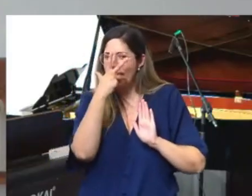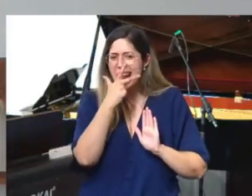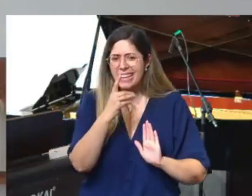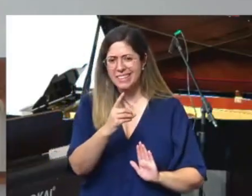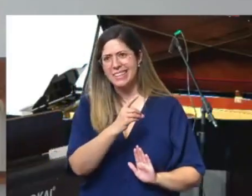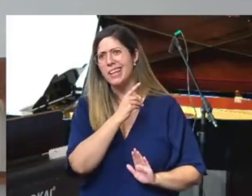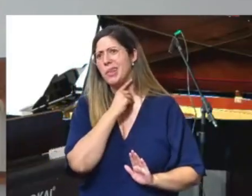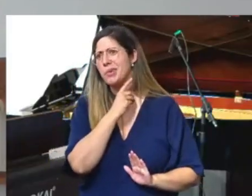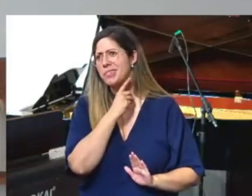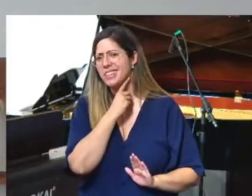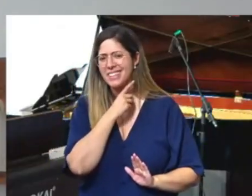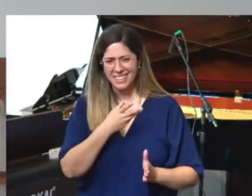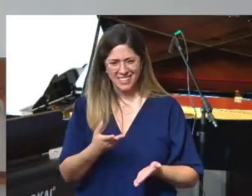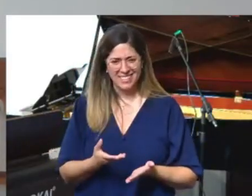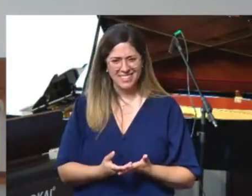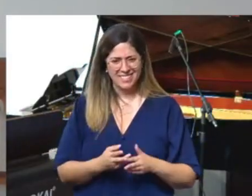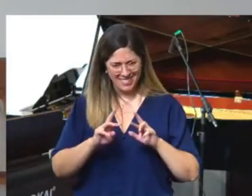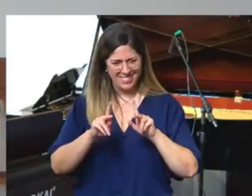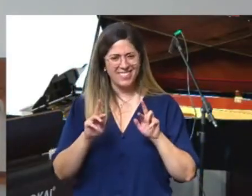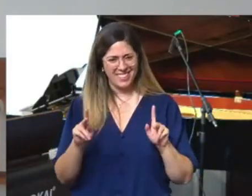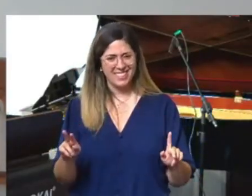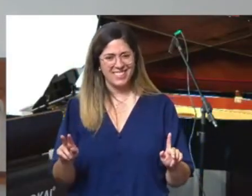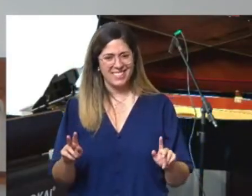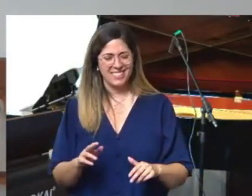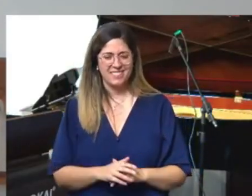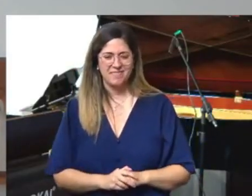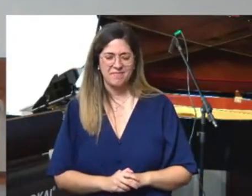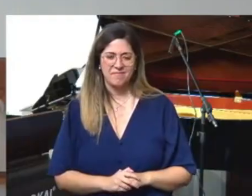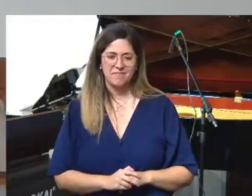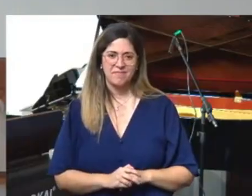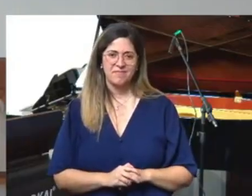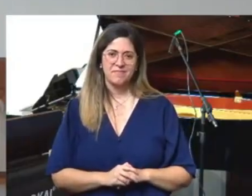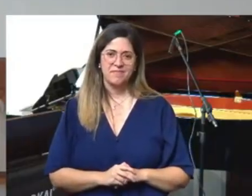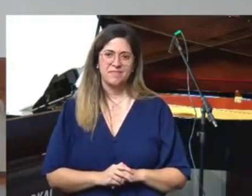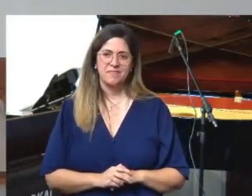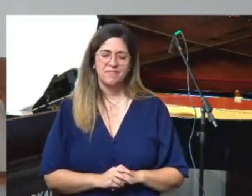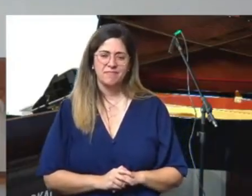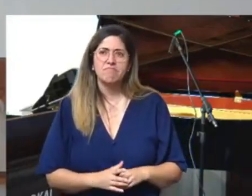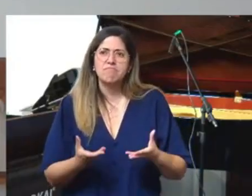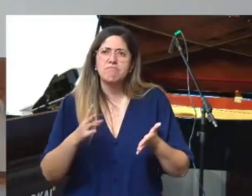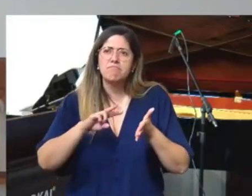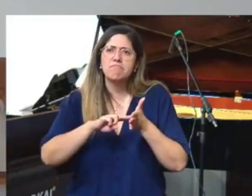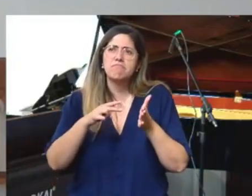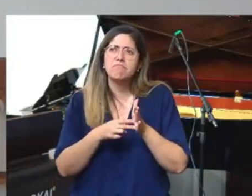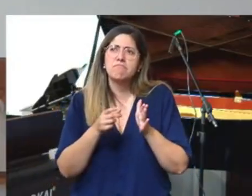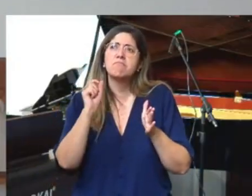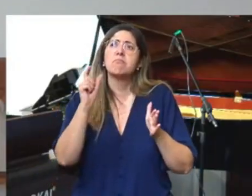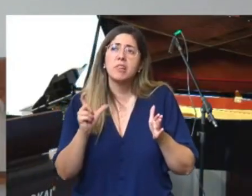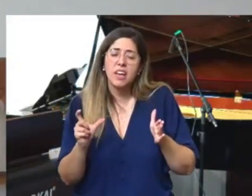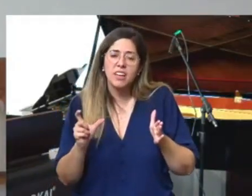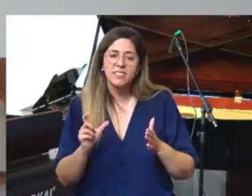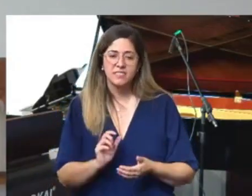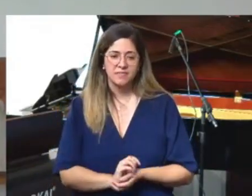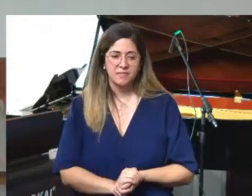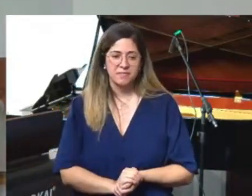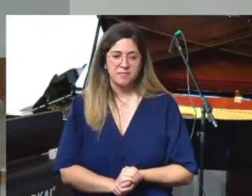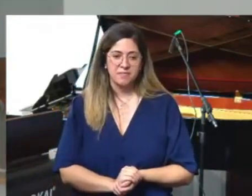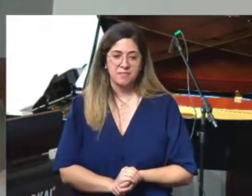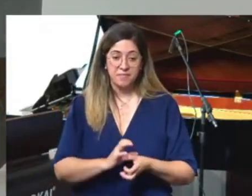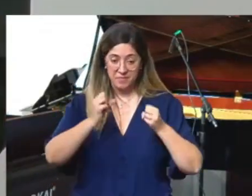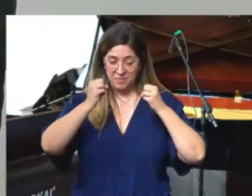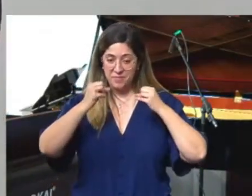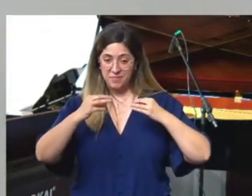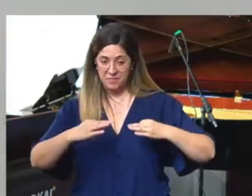beleza da doutrina de Deus? O que ele está querendo dizer aqui? Senão que